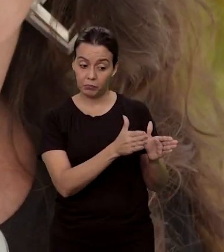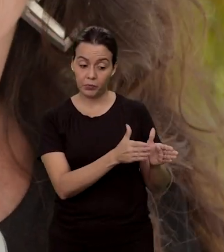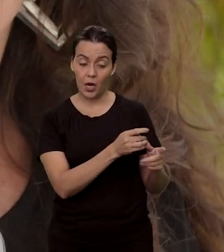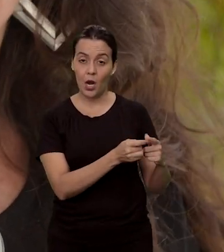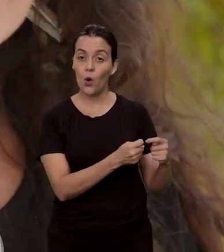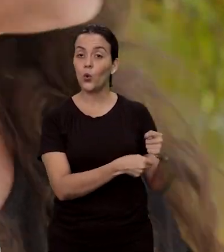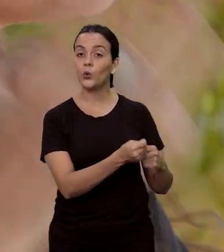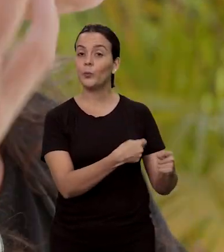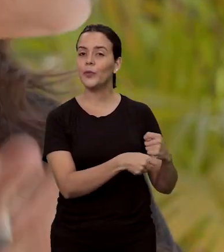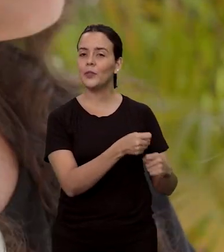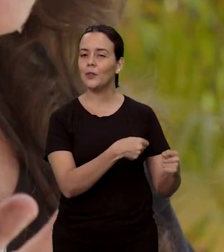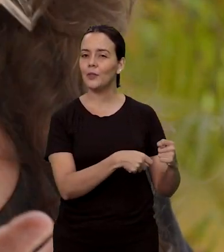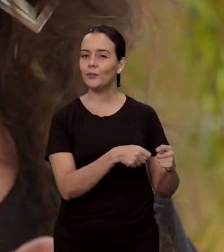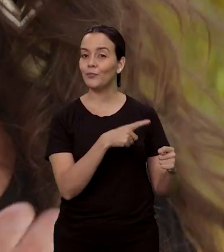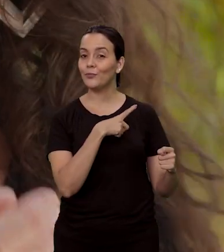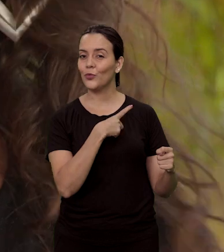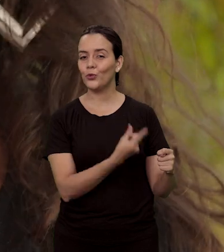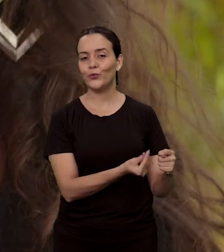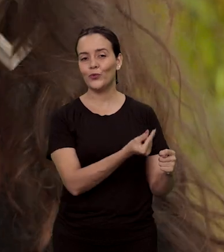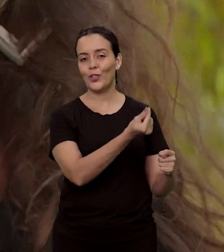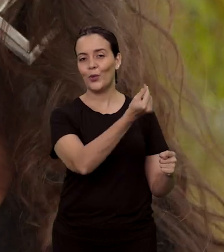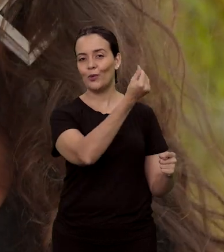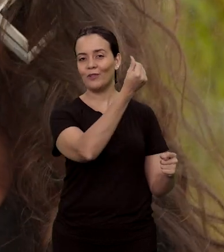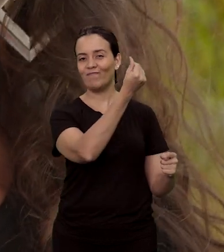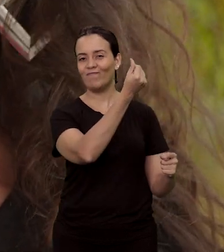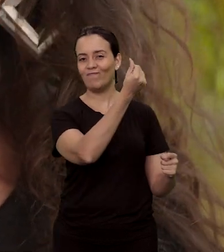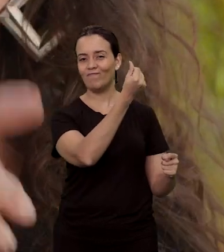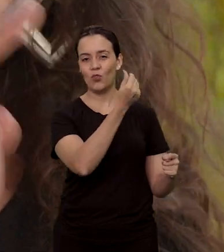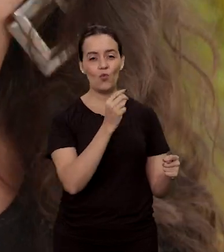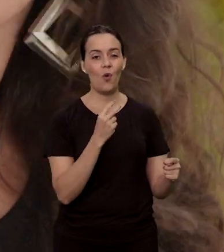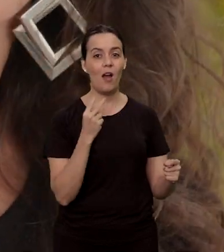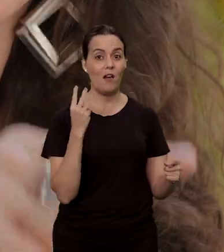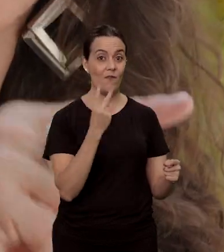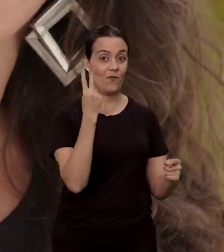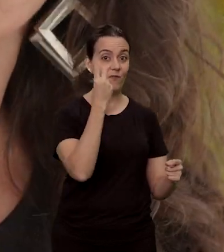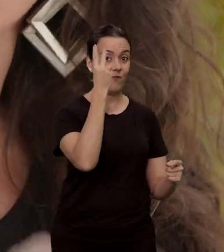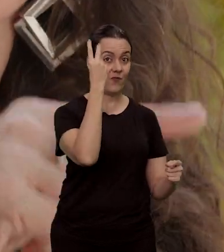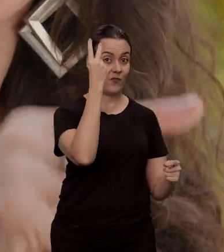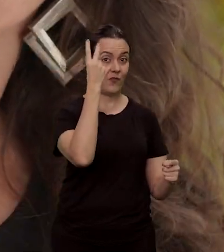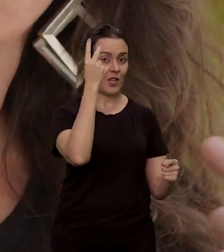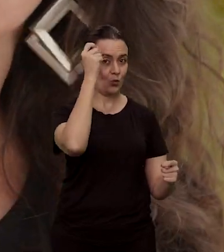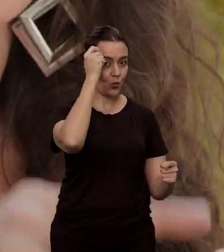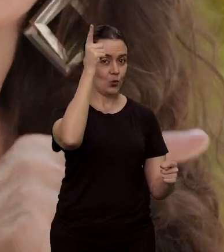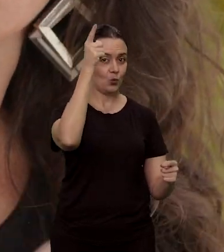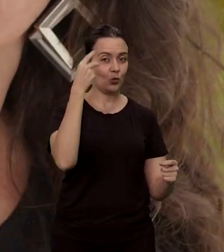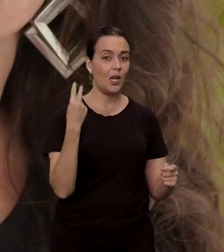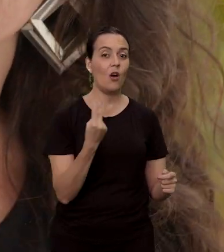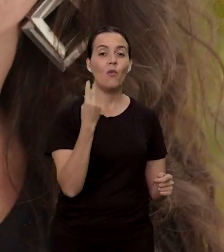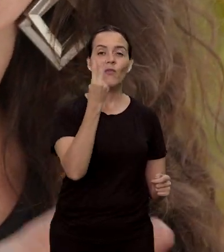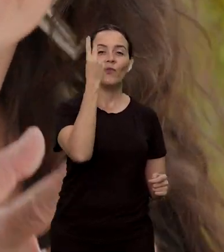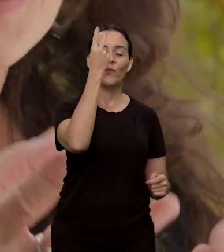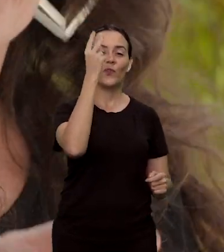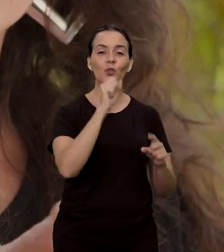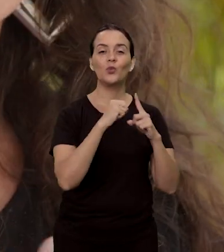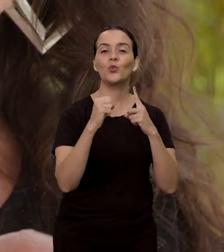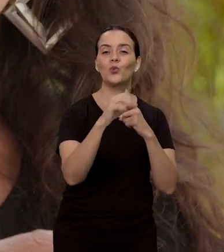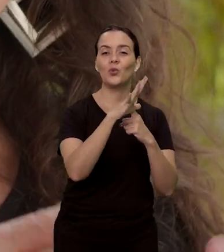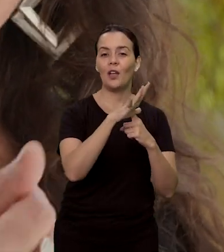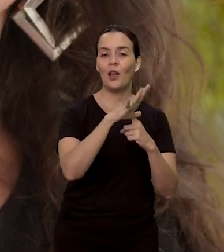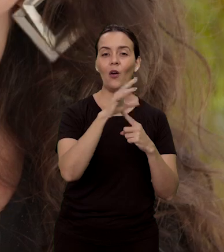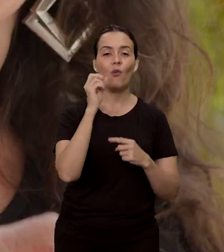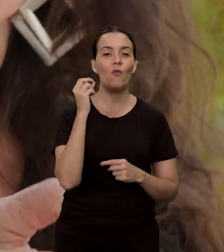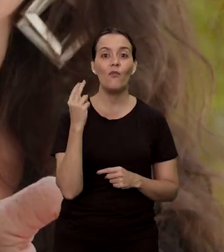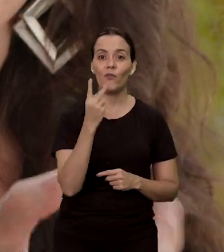valor. Tudo tem valor, não é valor só moeda. Sim. Existe valor cultural, valor ambiental, valor social, etc. Mas não